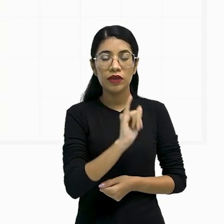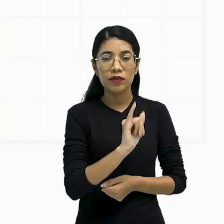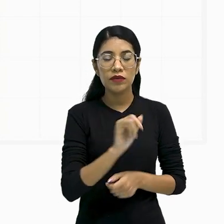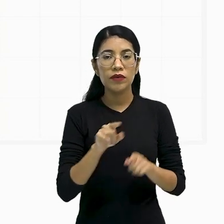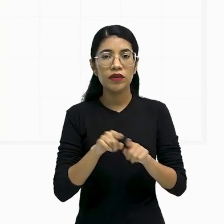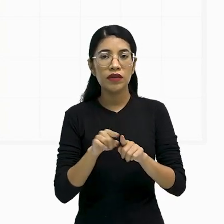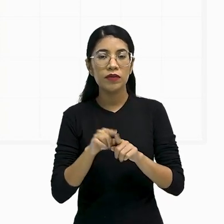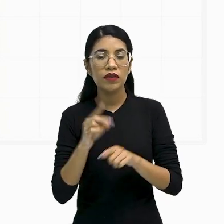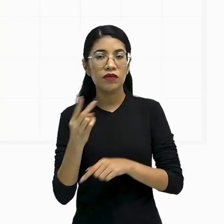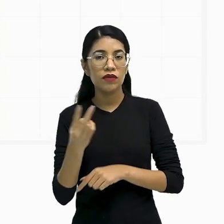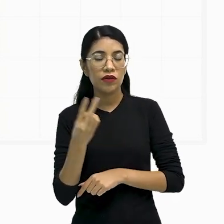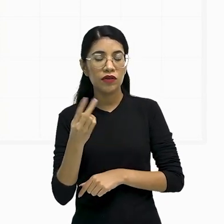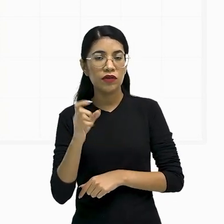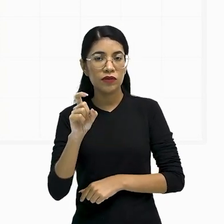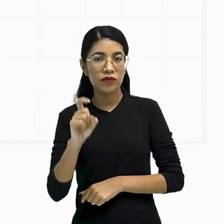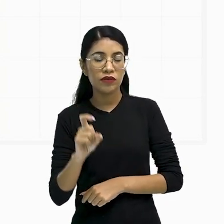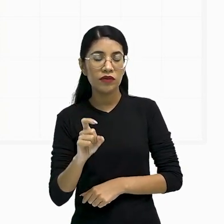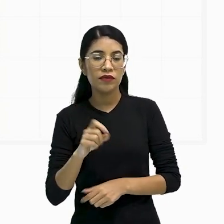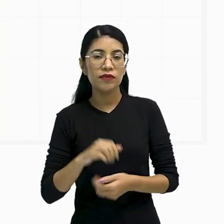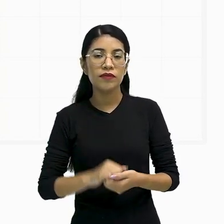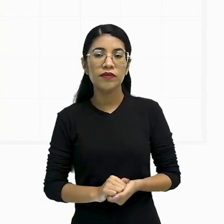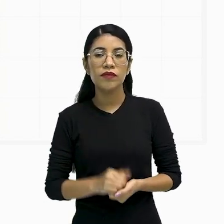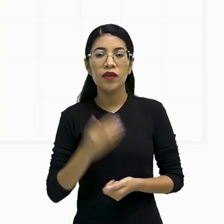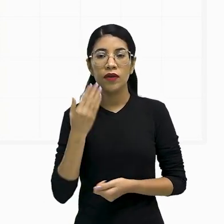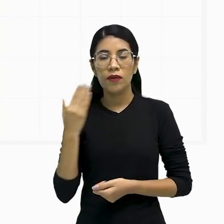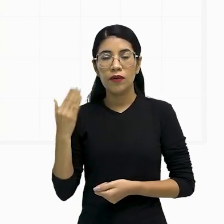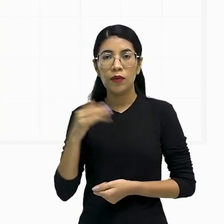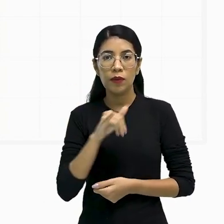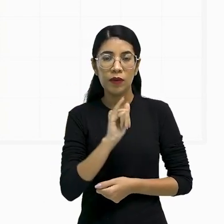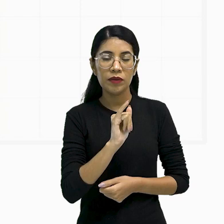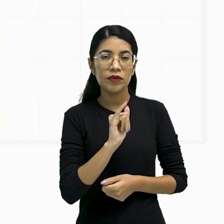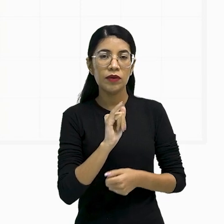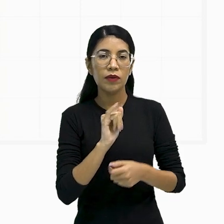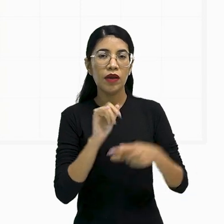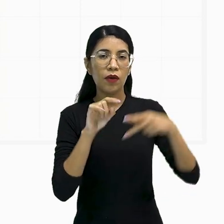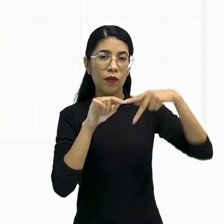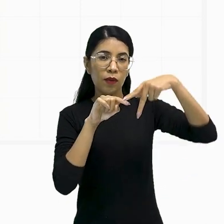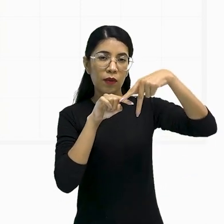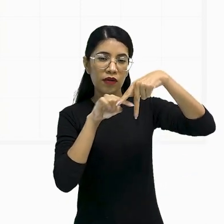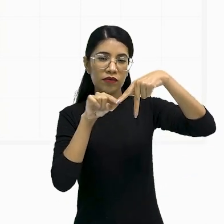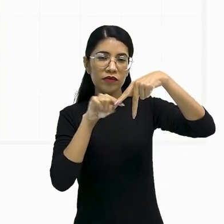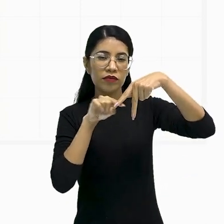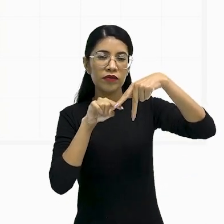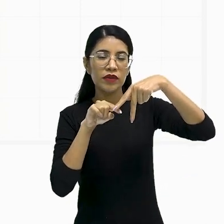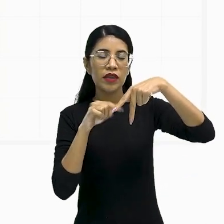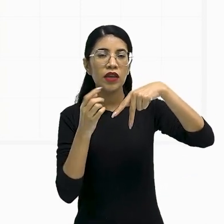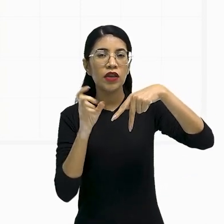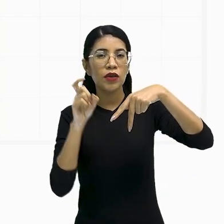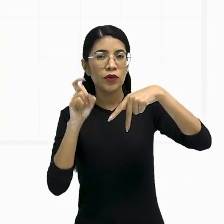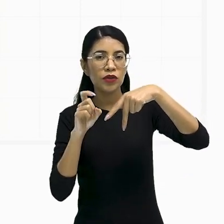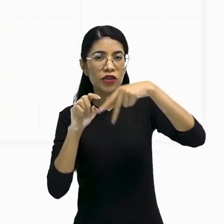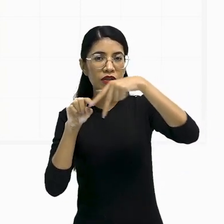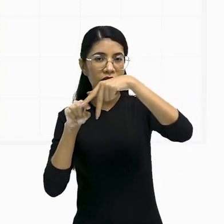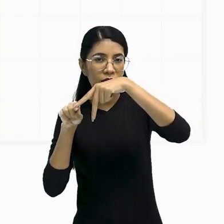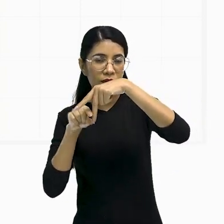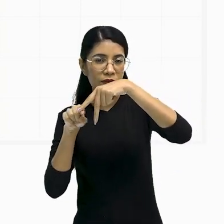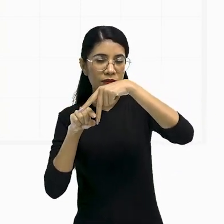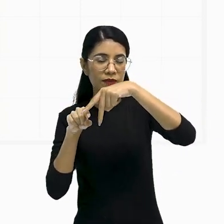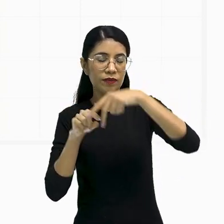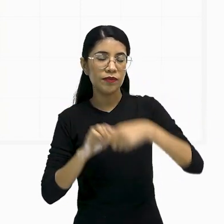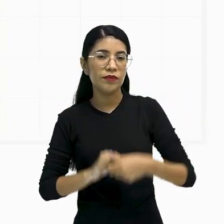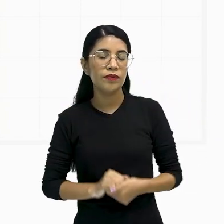o valor de x, tá? Y é esse ângulo aqui e x é esse outro ângulozinho aqui em vermelho,